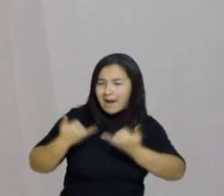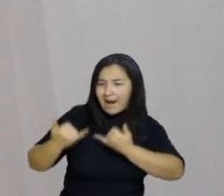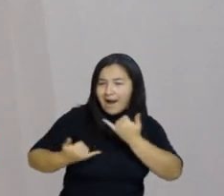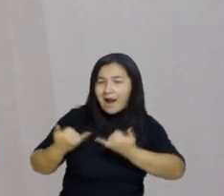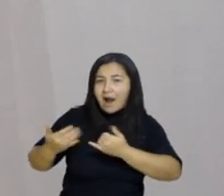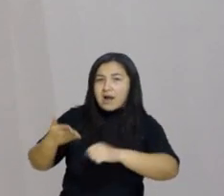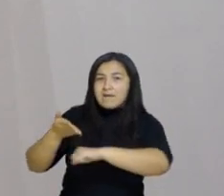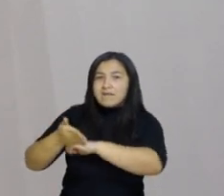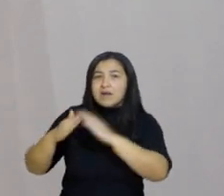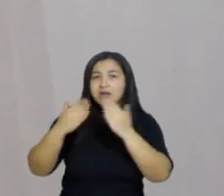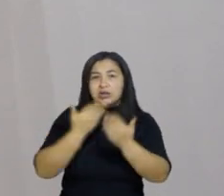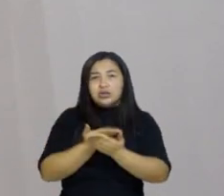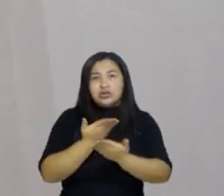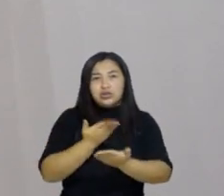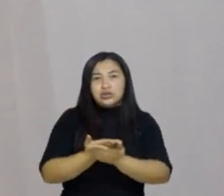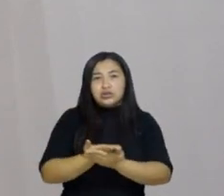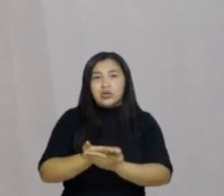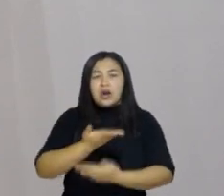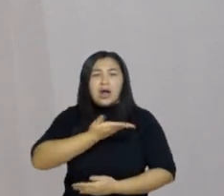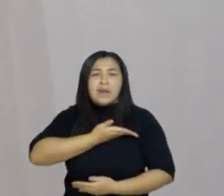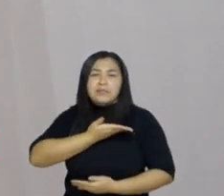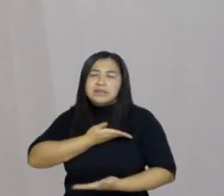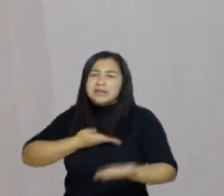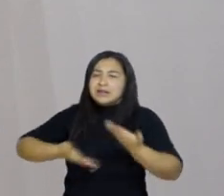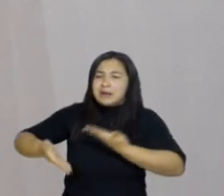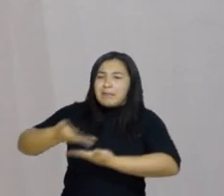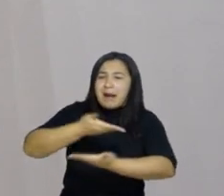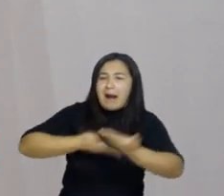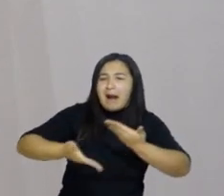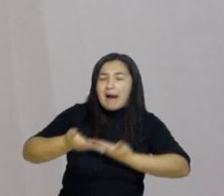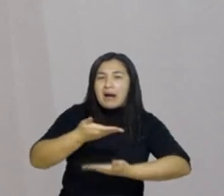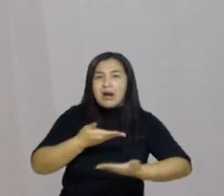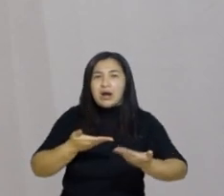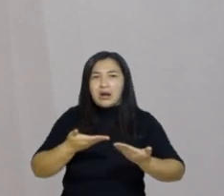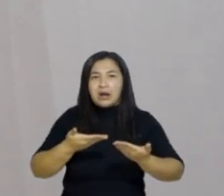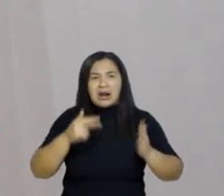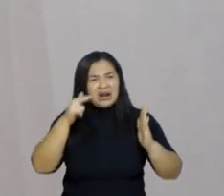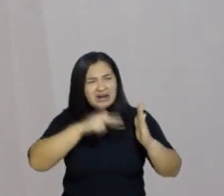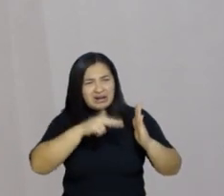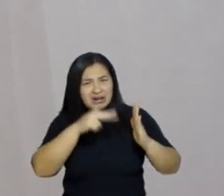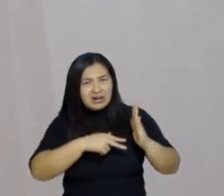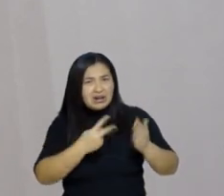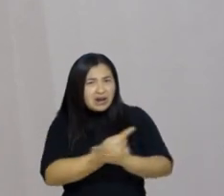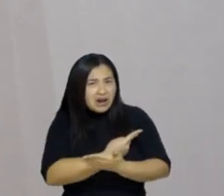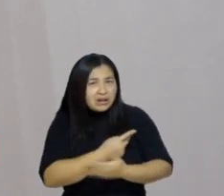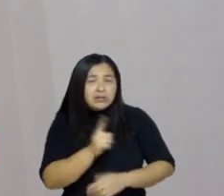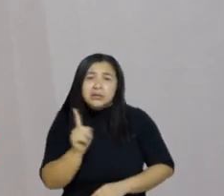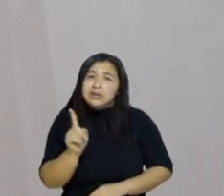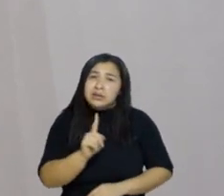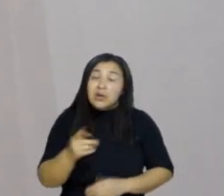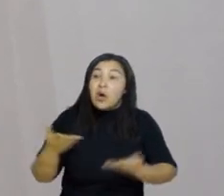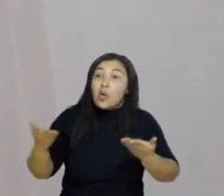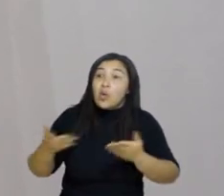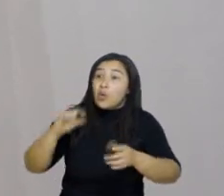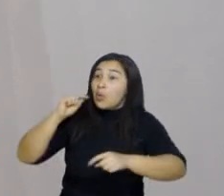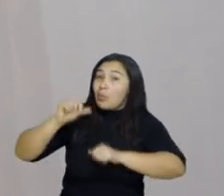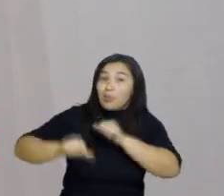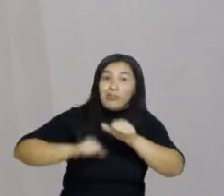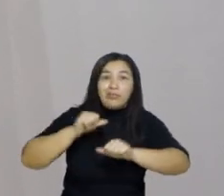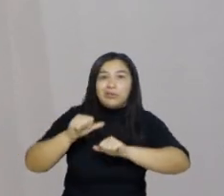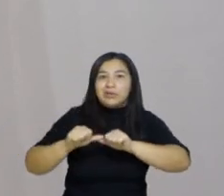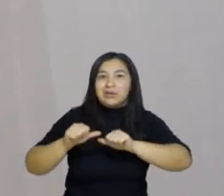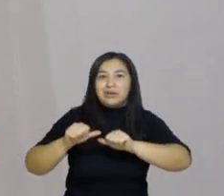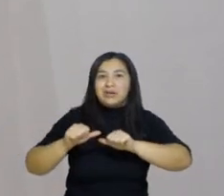escola e fazia amizade, brincava, não tinha acesso a essas coisas. E hoje quer empurrar de goela abaixo esse